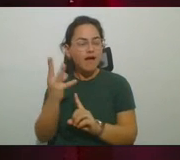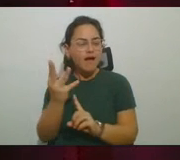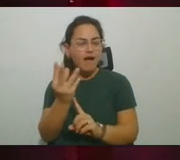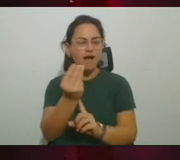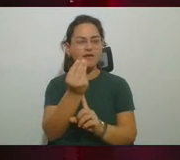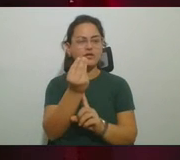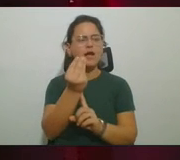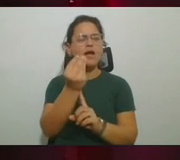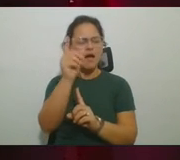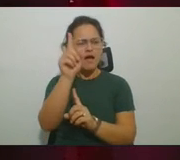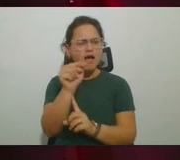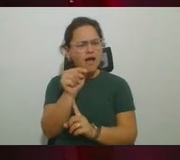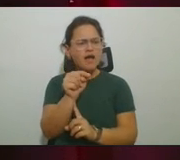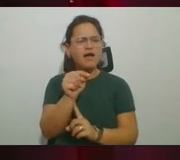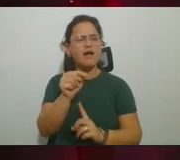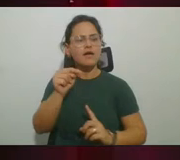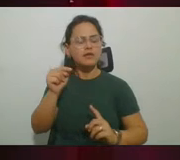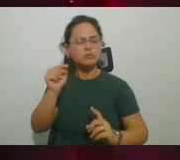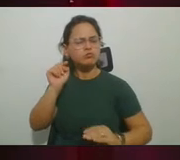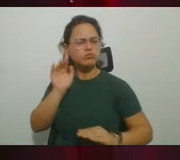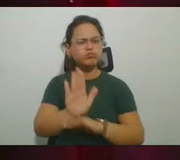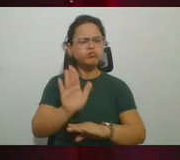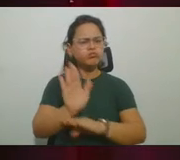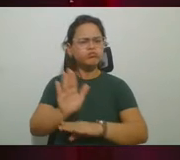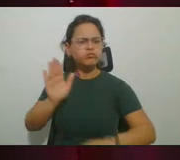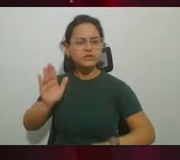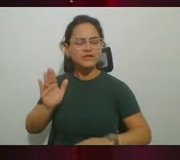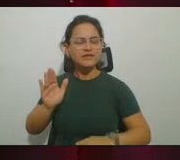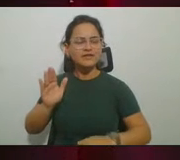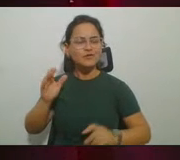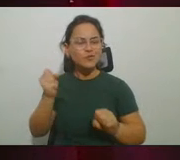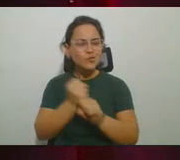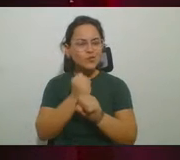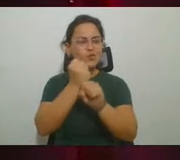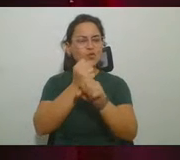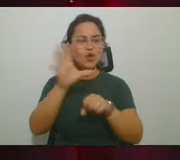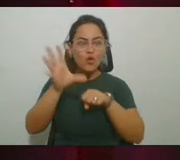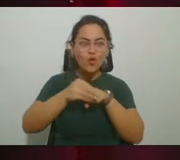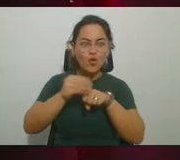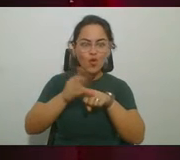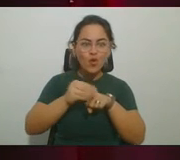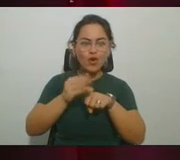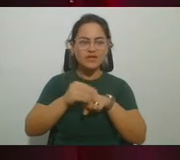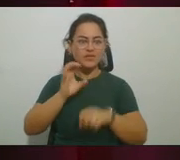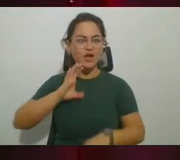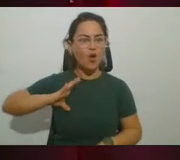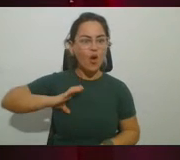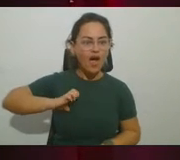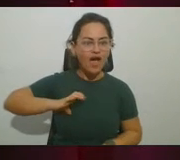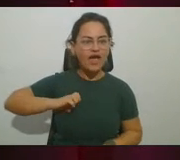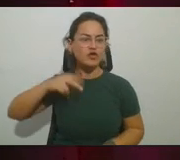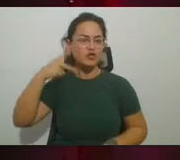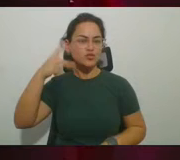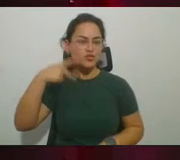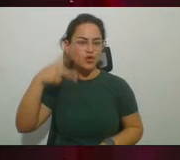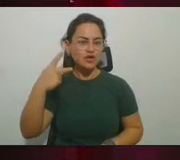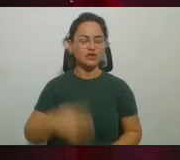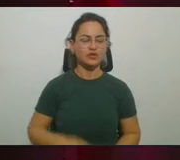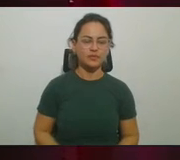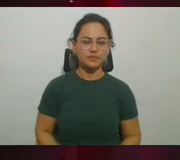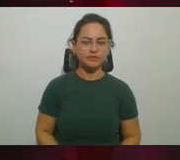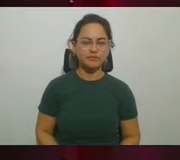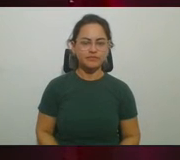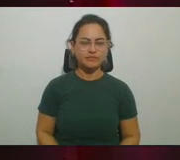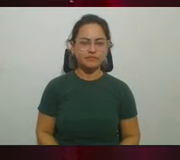potência para a construção do conhecimento ético, estético e político. E nesta